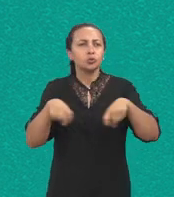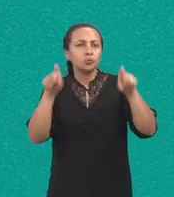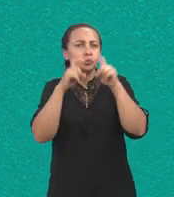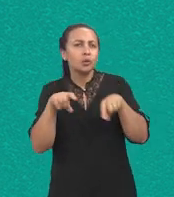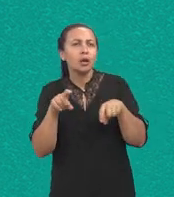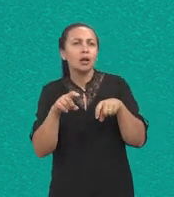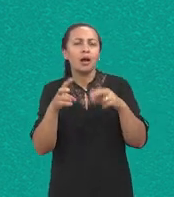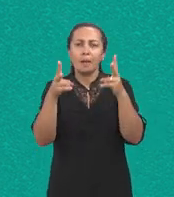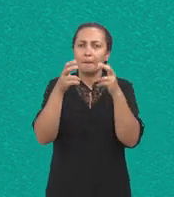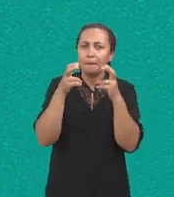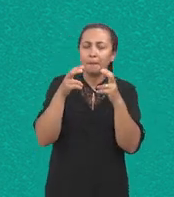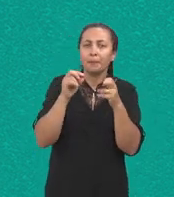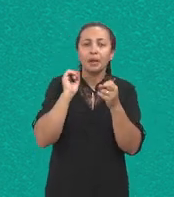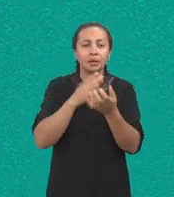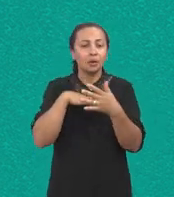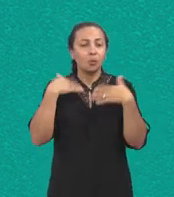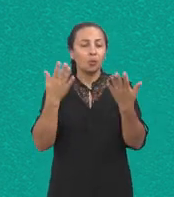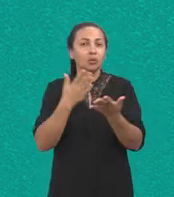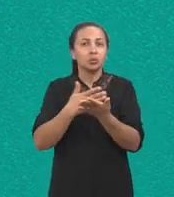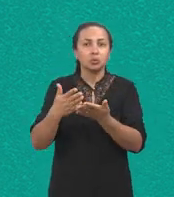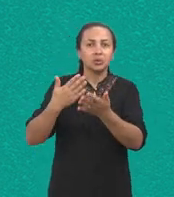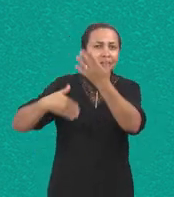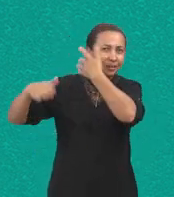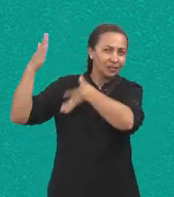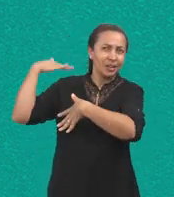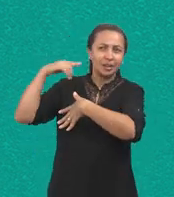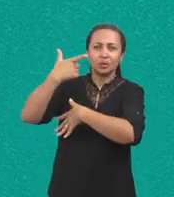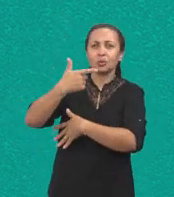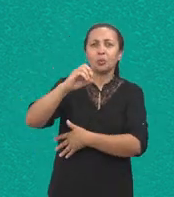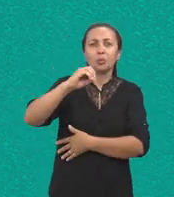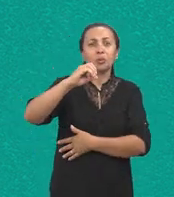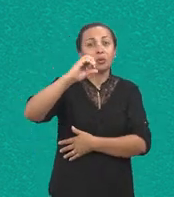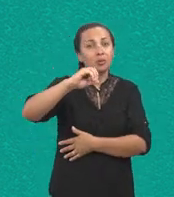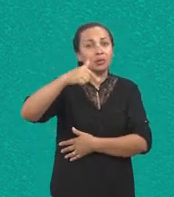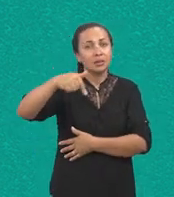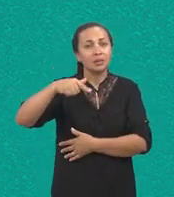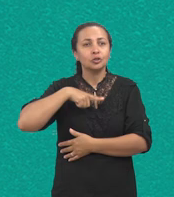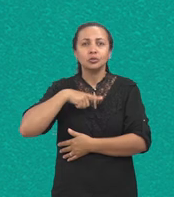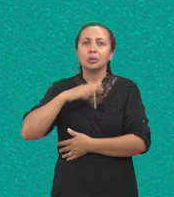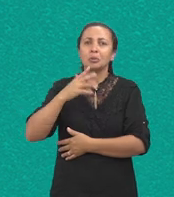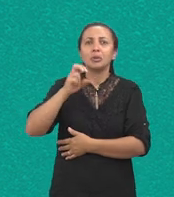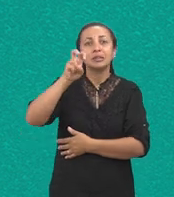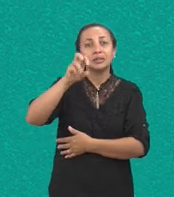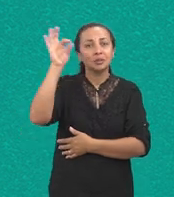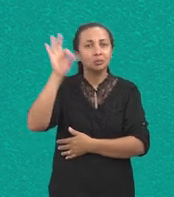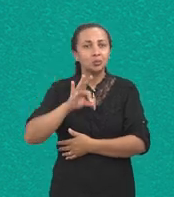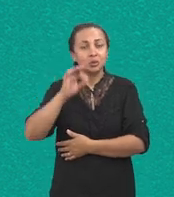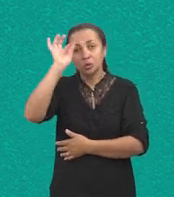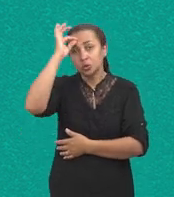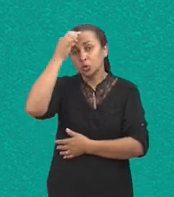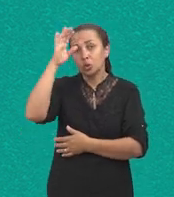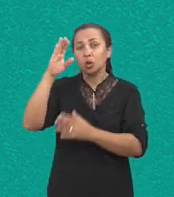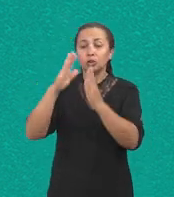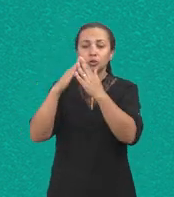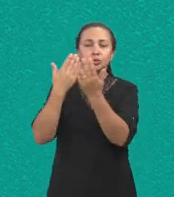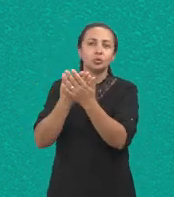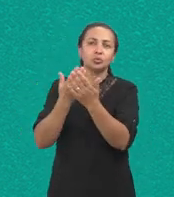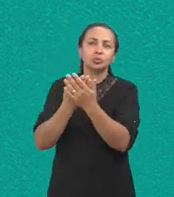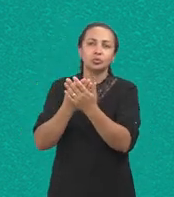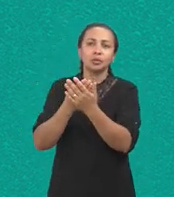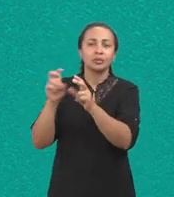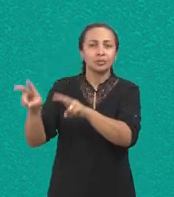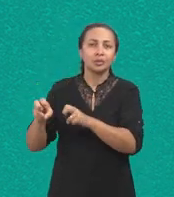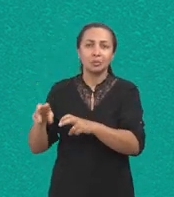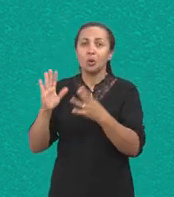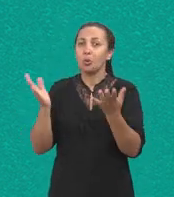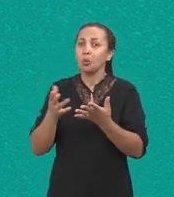informática né a gente percebe que quando começou lá em 2007 a gente tinha em média cinco porcento só de escolas do campo